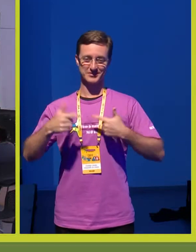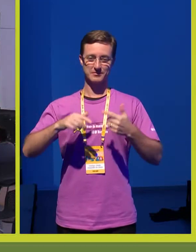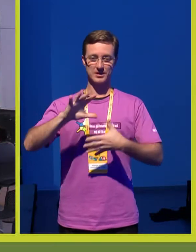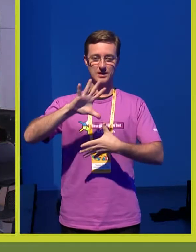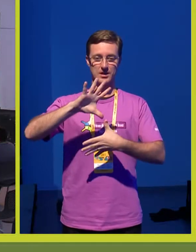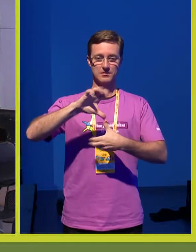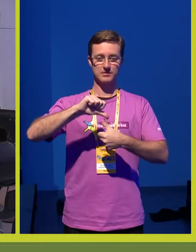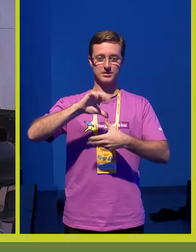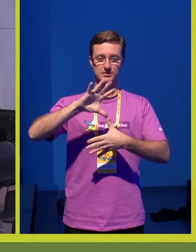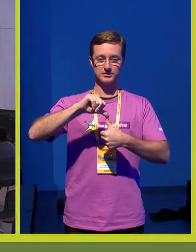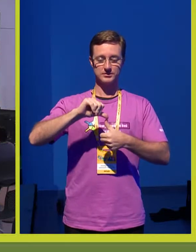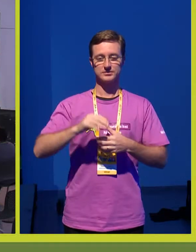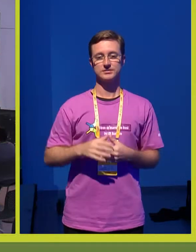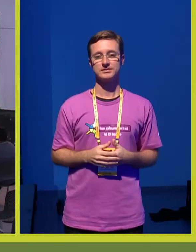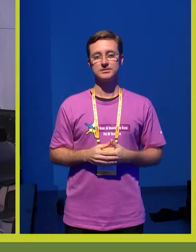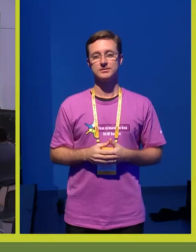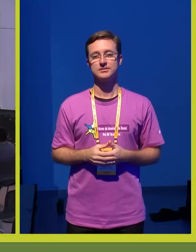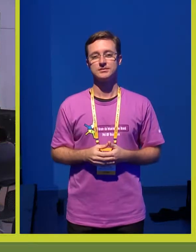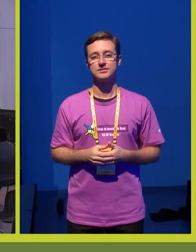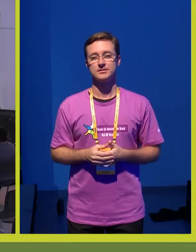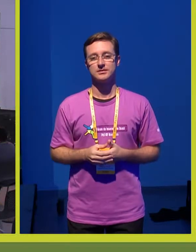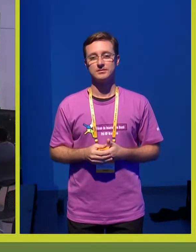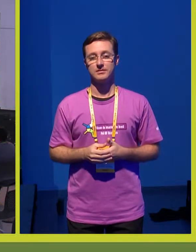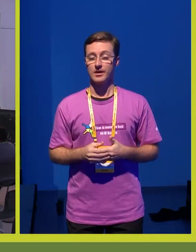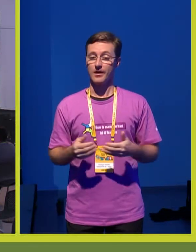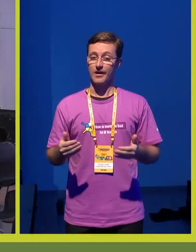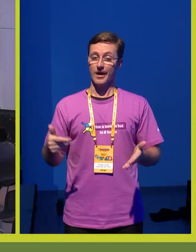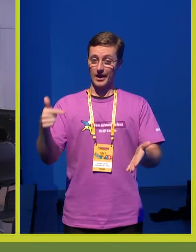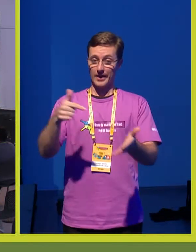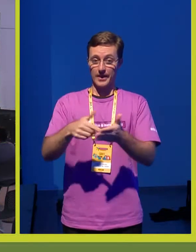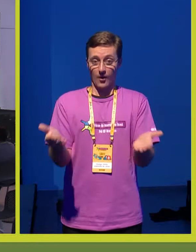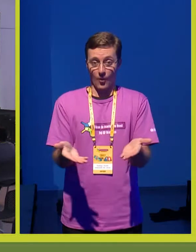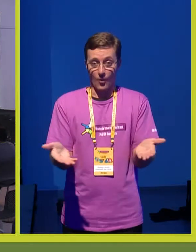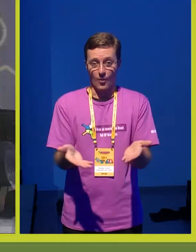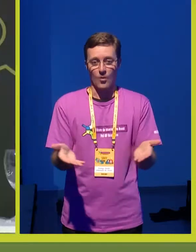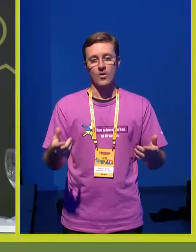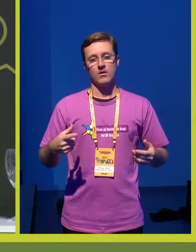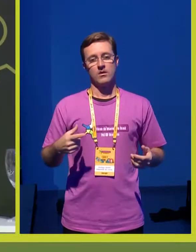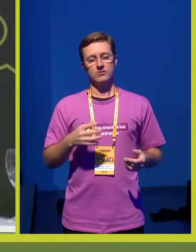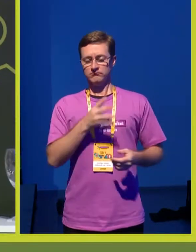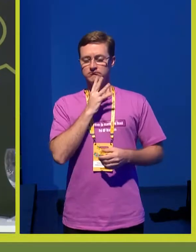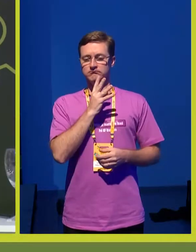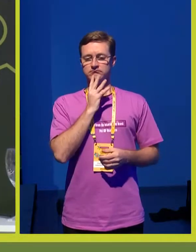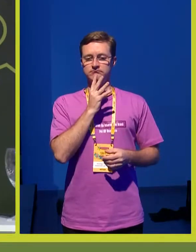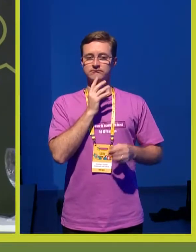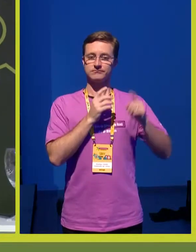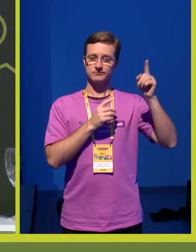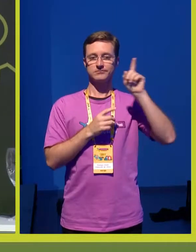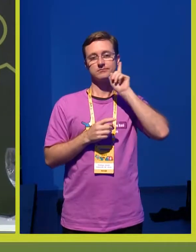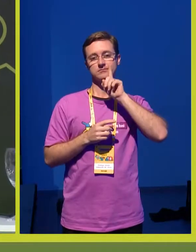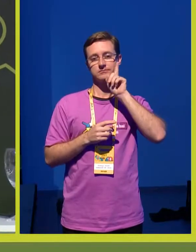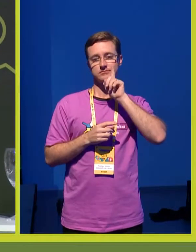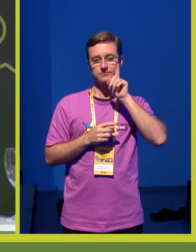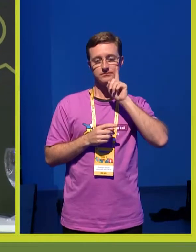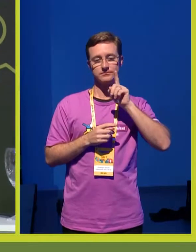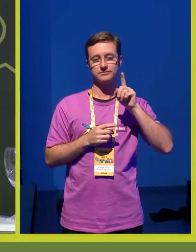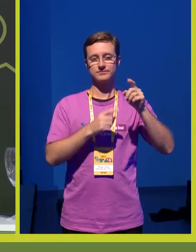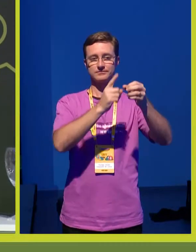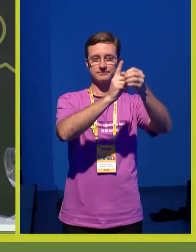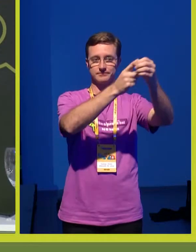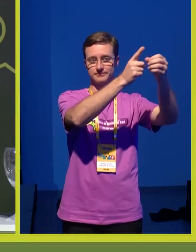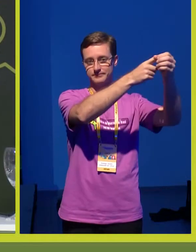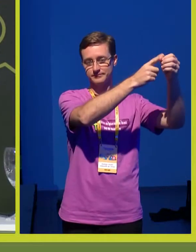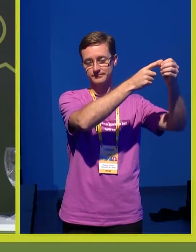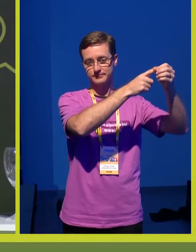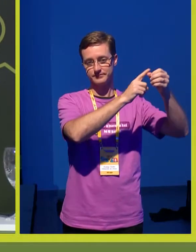Latina mas até o momento essas discussões estão sendo feitas pelo que eu tenho conhecimento em São Francisco em Oakland e